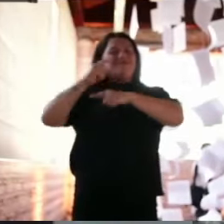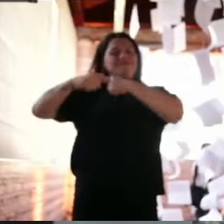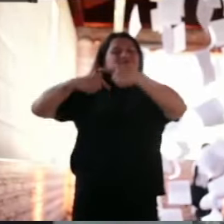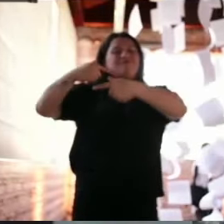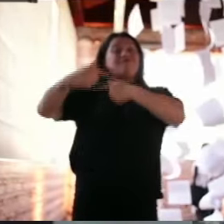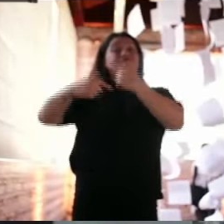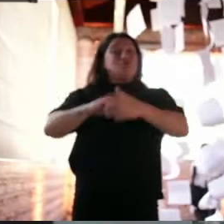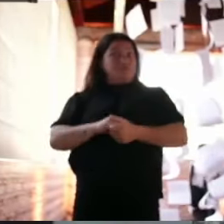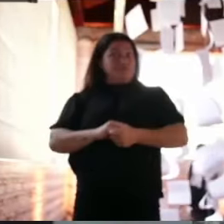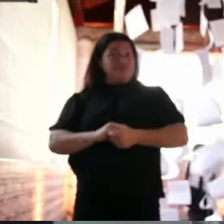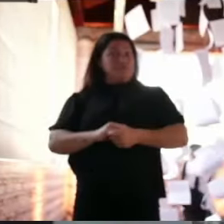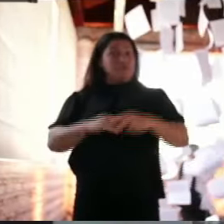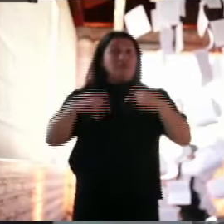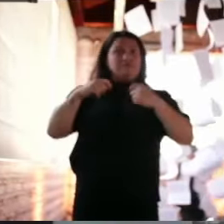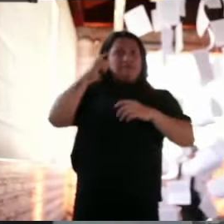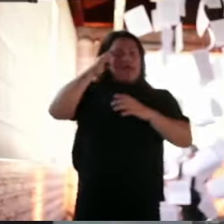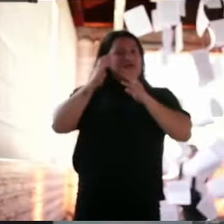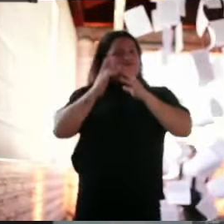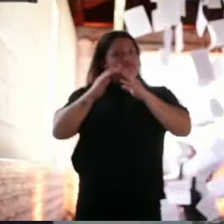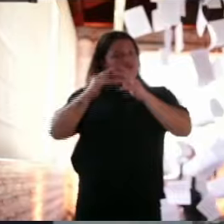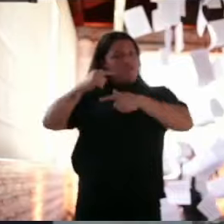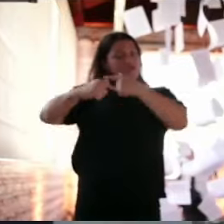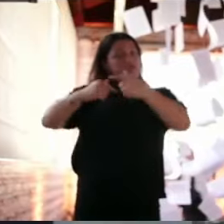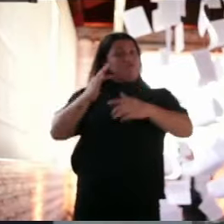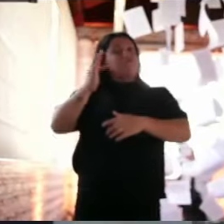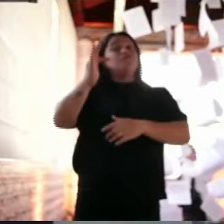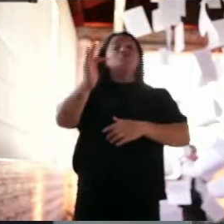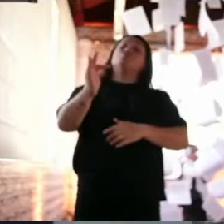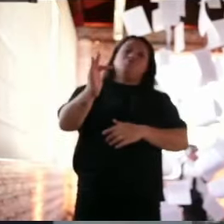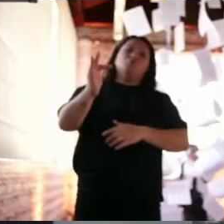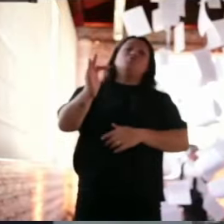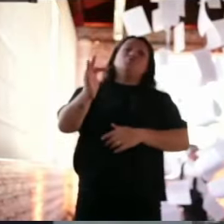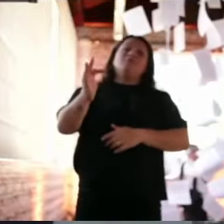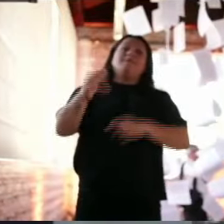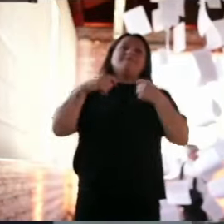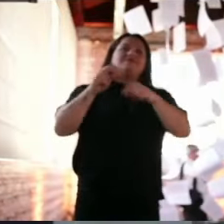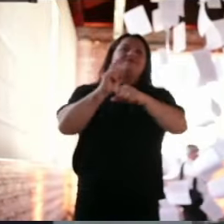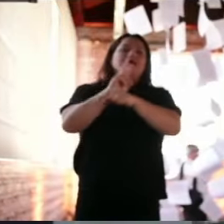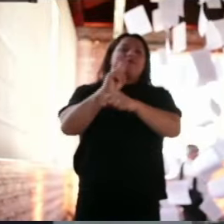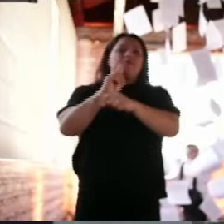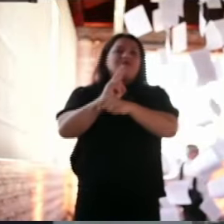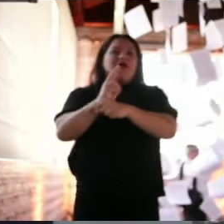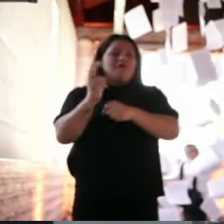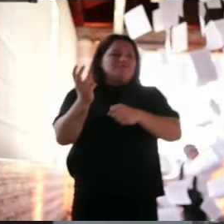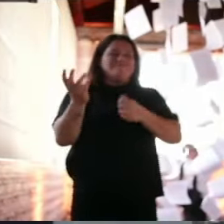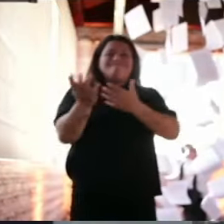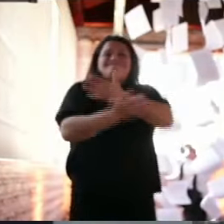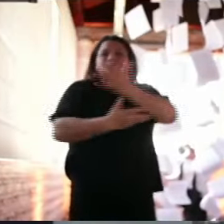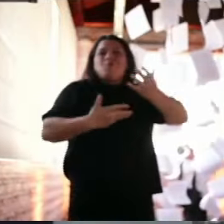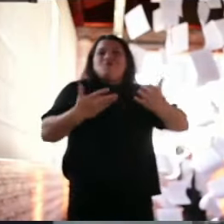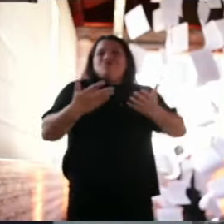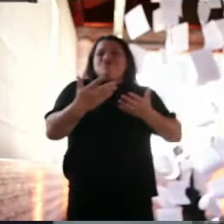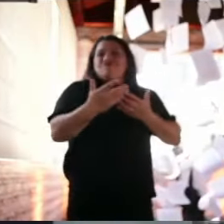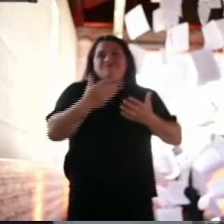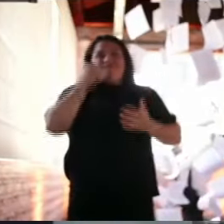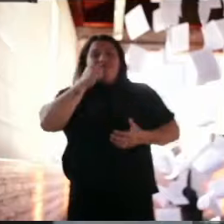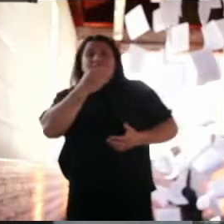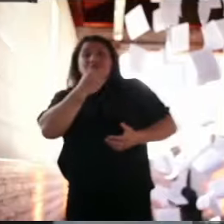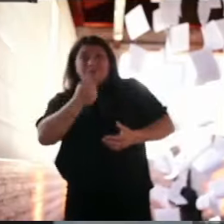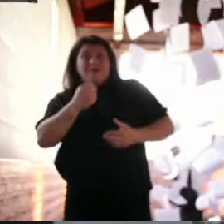se a gente não pensar a próxima geração como tendo que ser cuidada pela coletividade a gente vai